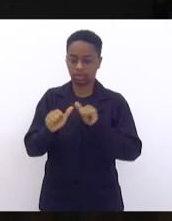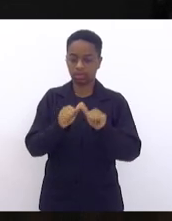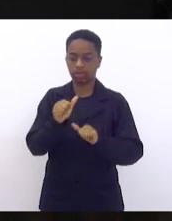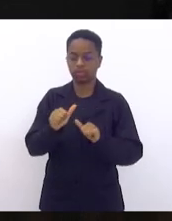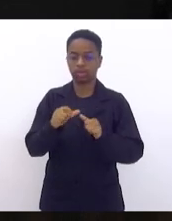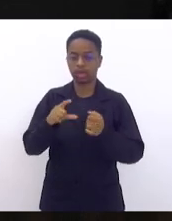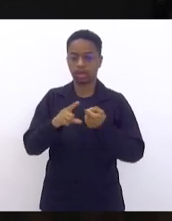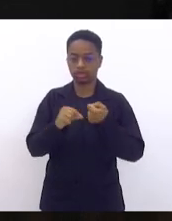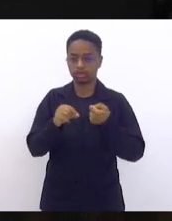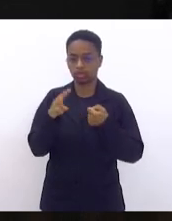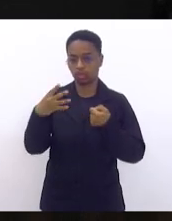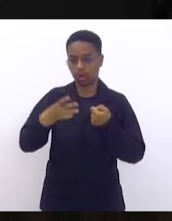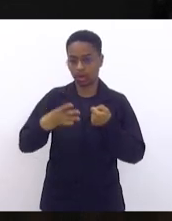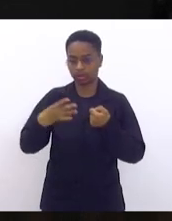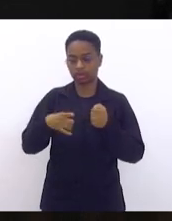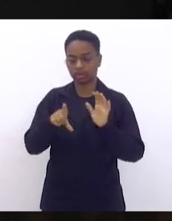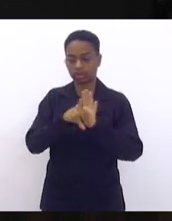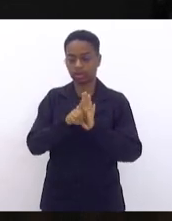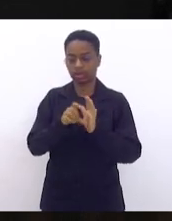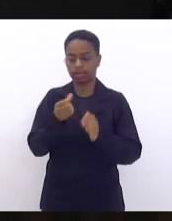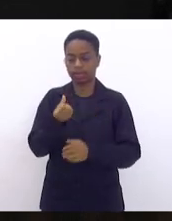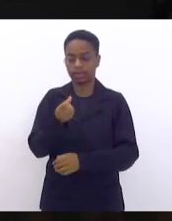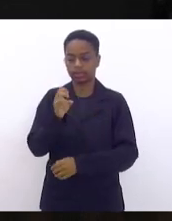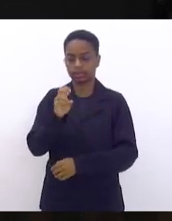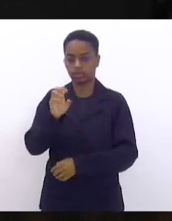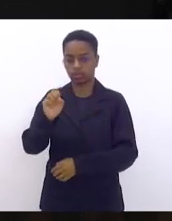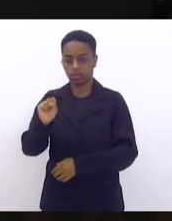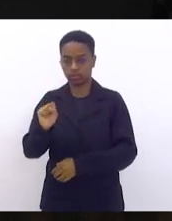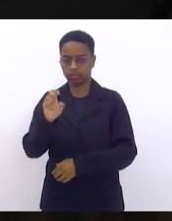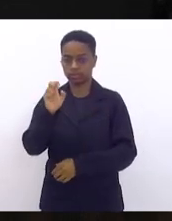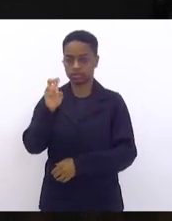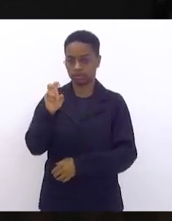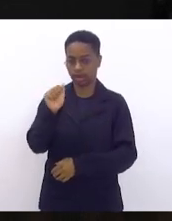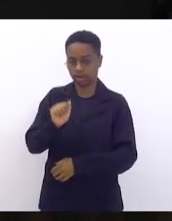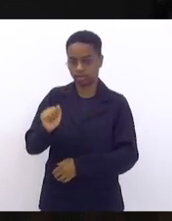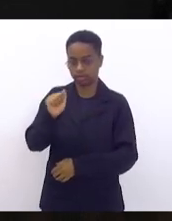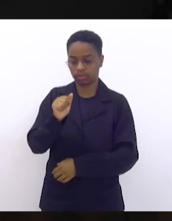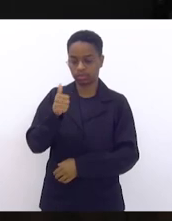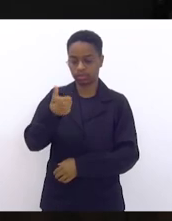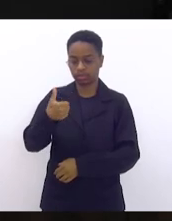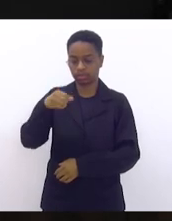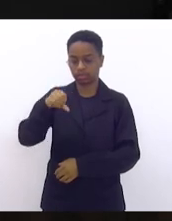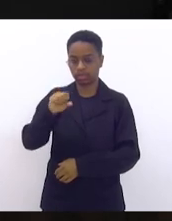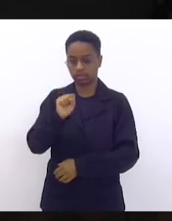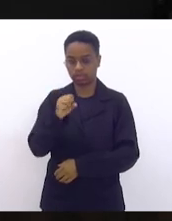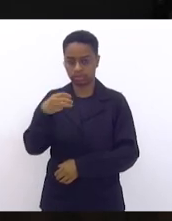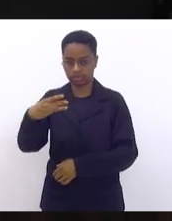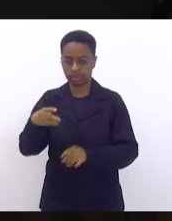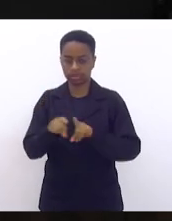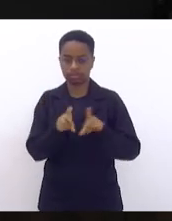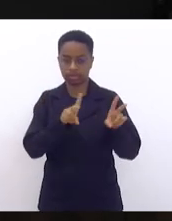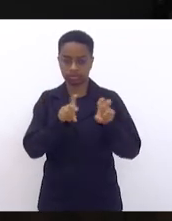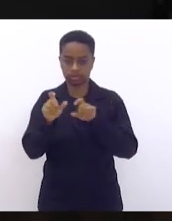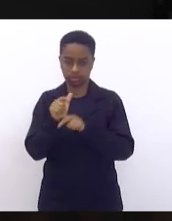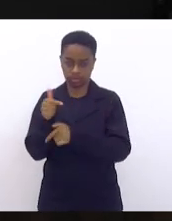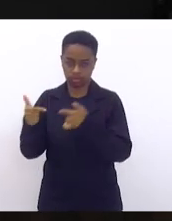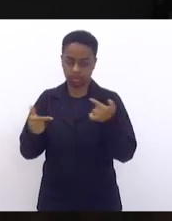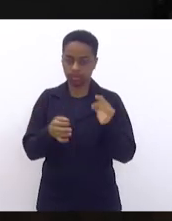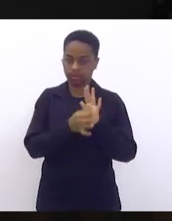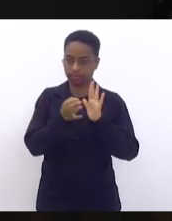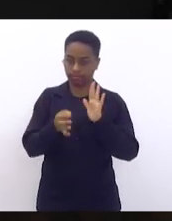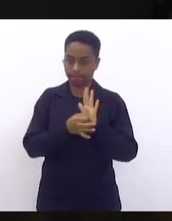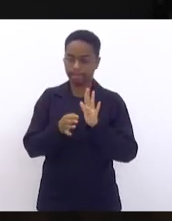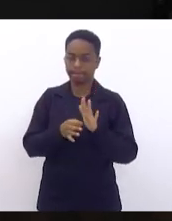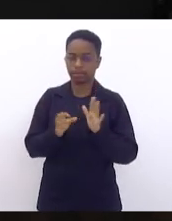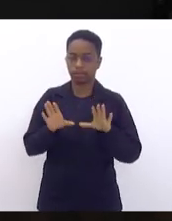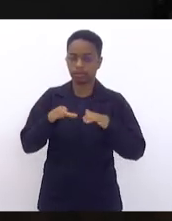658, de 5 de abril de 83, e dá outras providências. Parecer da Comissão de Indicações